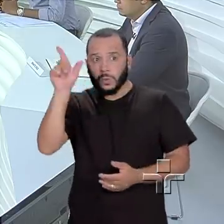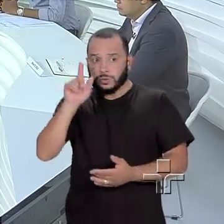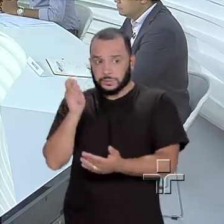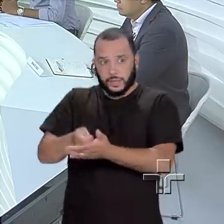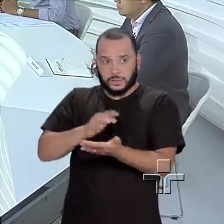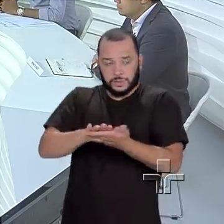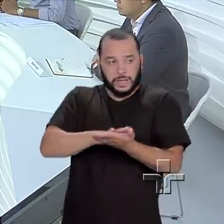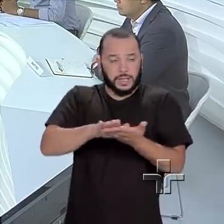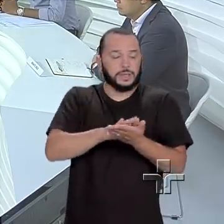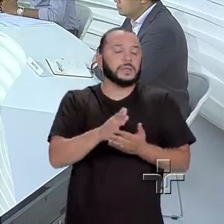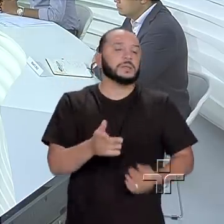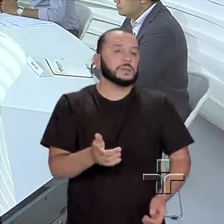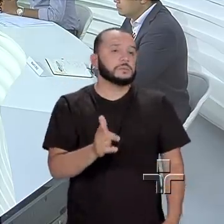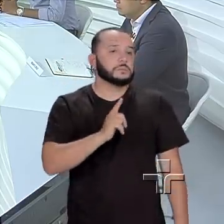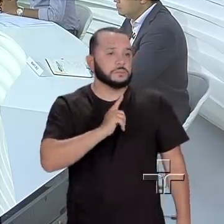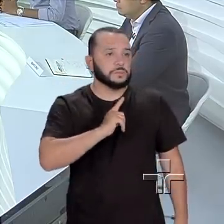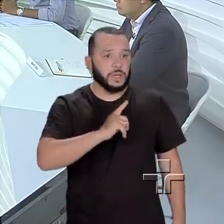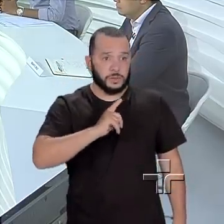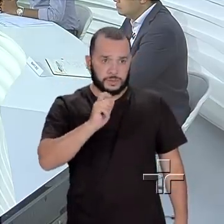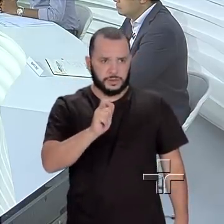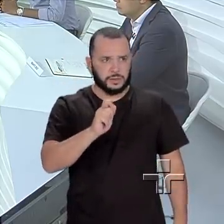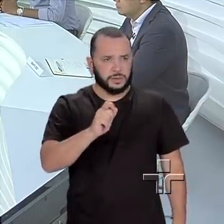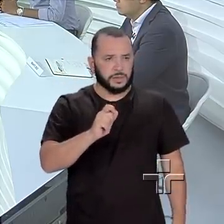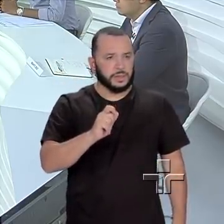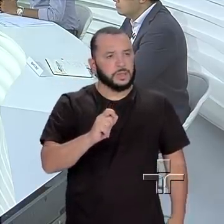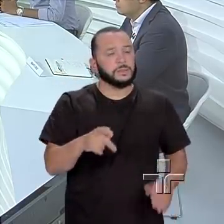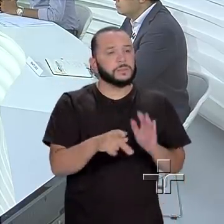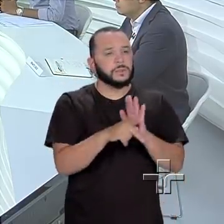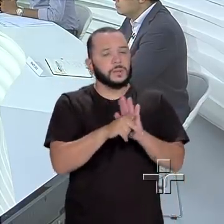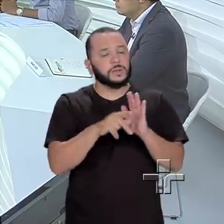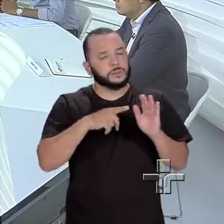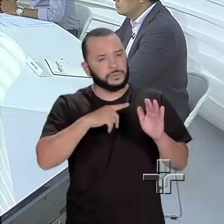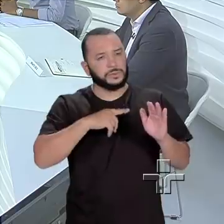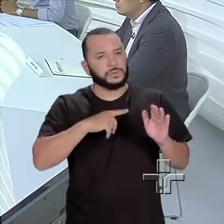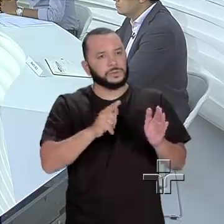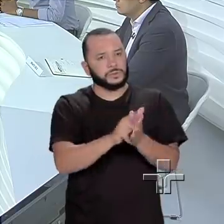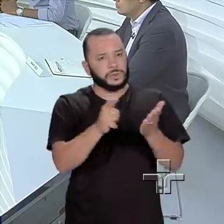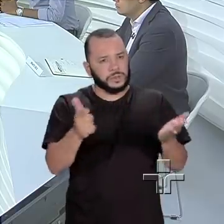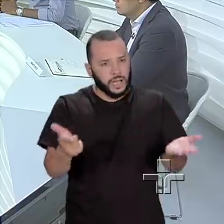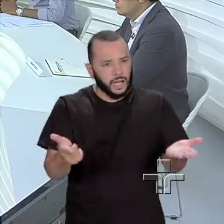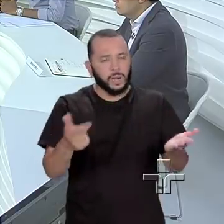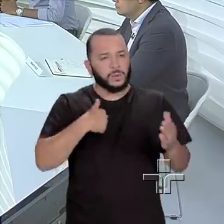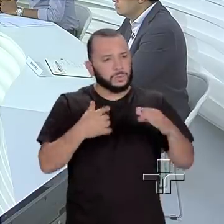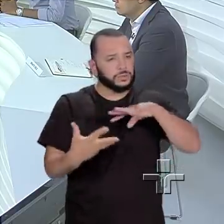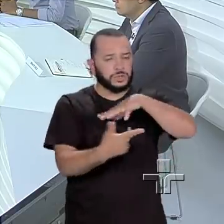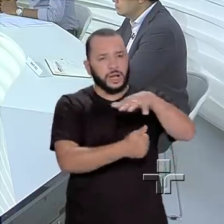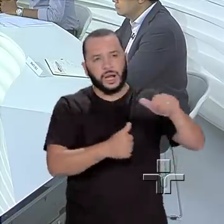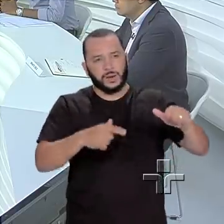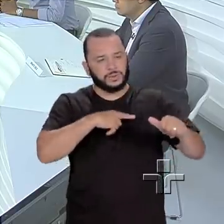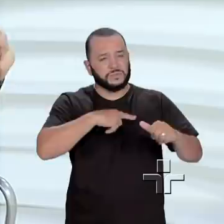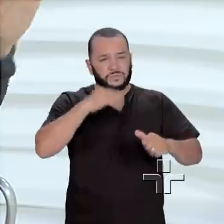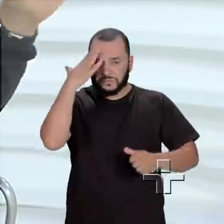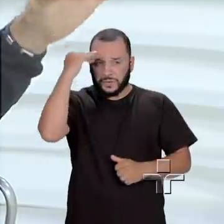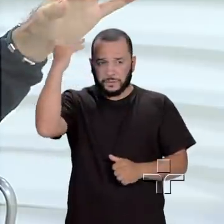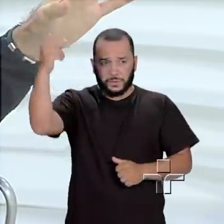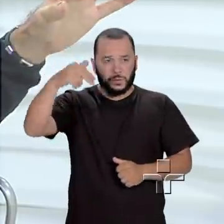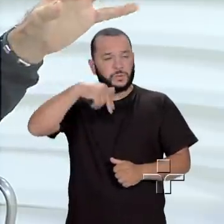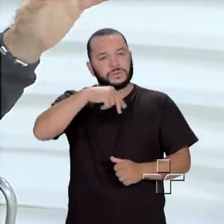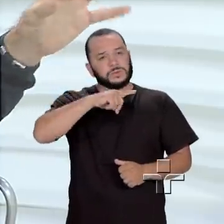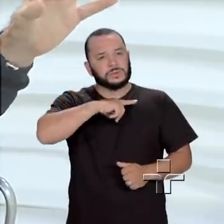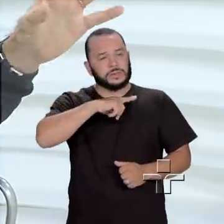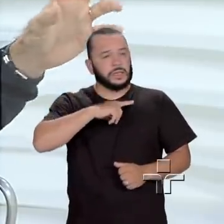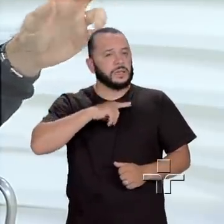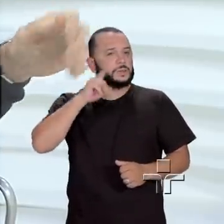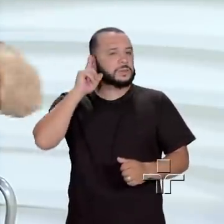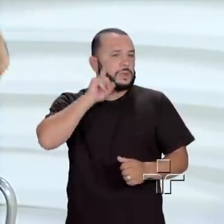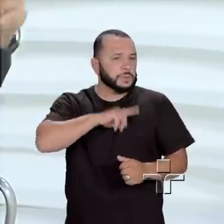vê que grandes jornais globais como Washington Post, Guardian, New York Times, que de uma